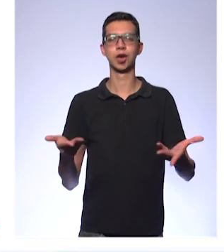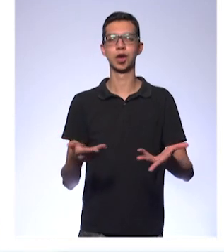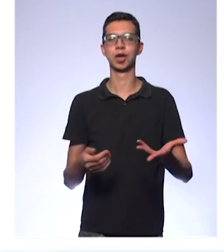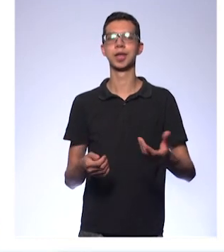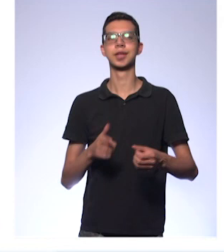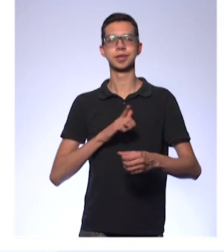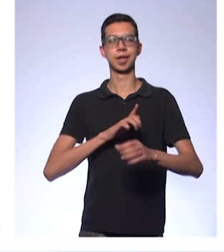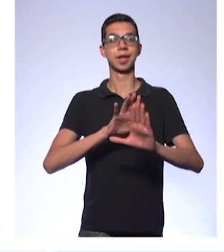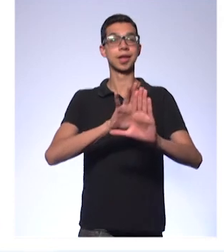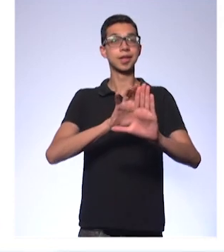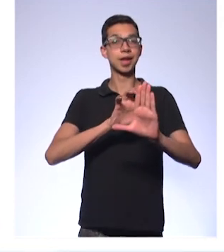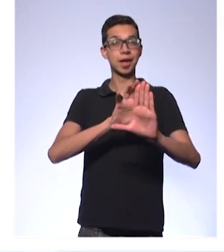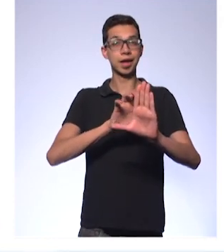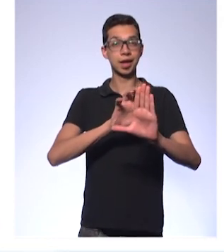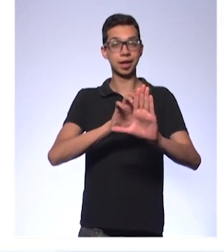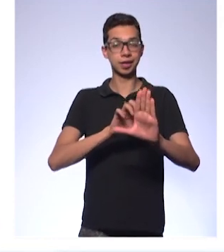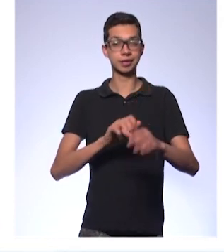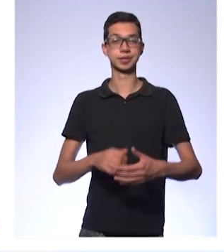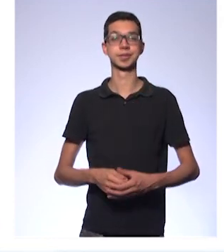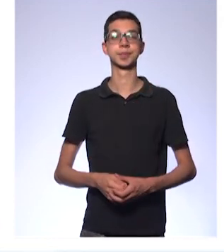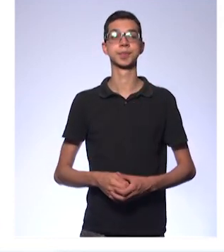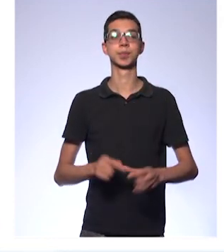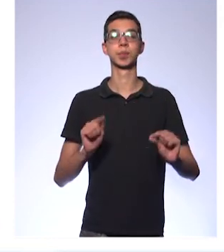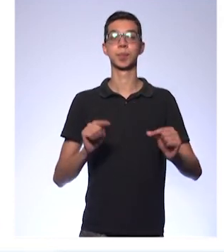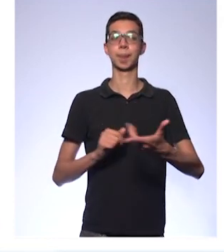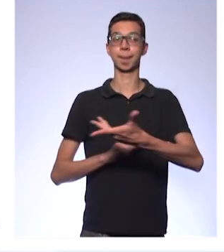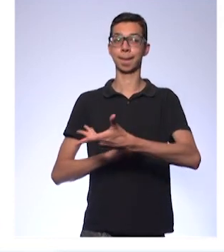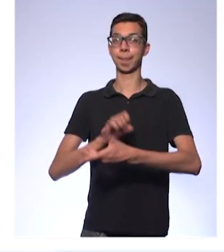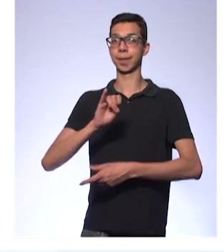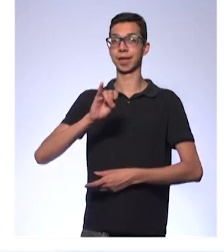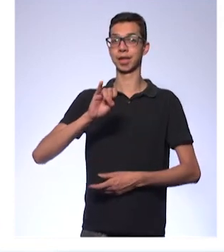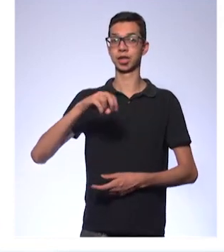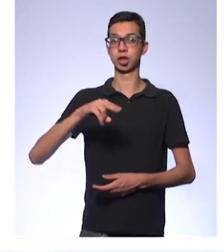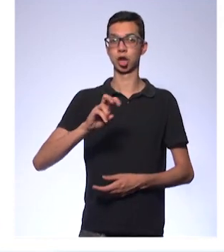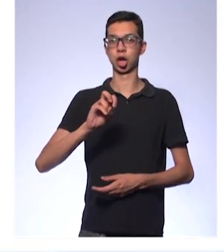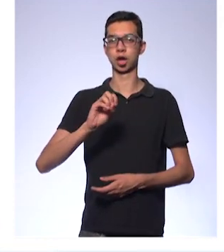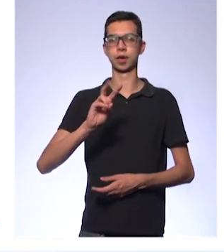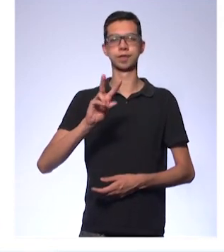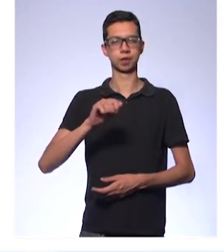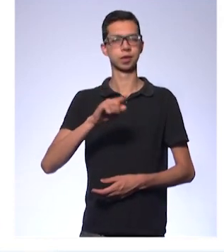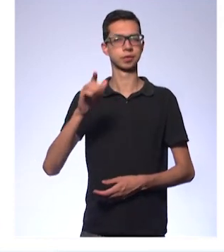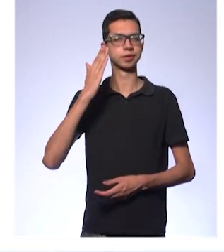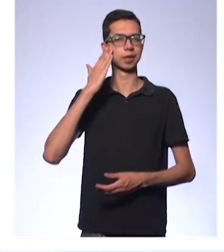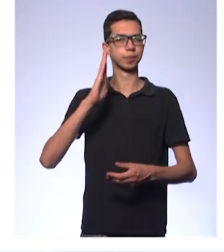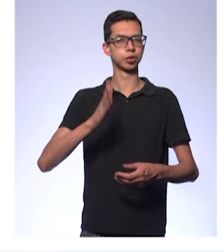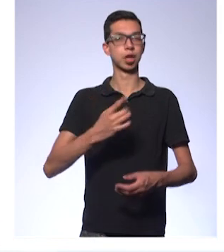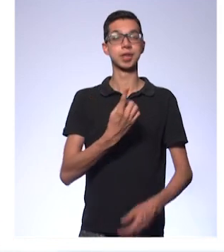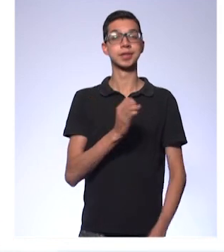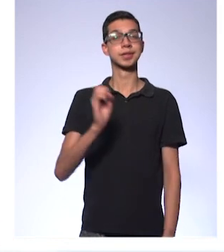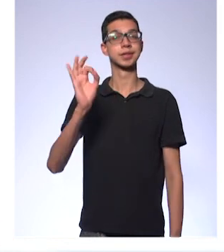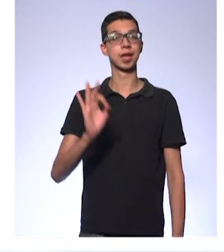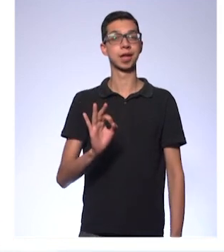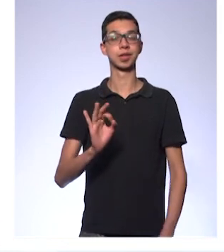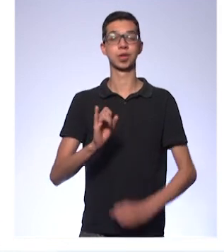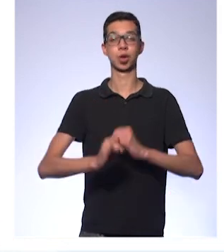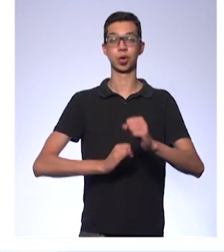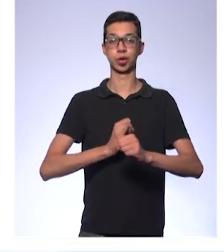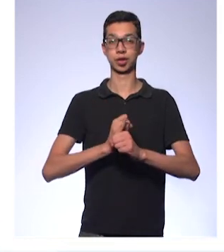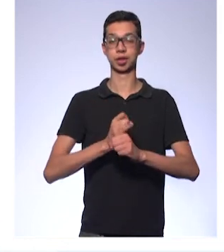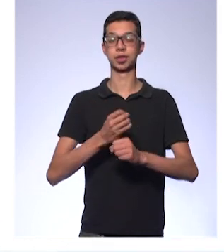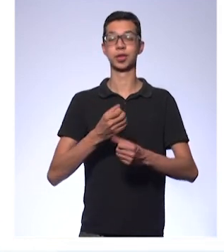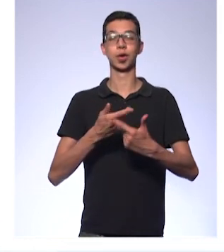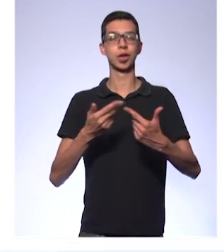QR Code da segunda edição do Movimento Inova, vocês já sabem, uma programação 100% online, cheia de novidades nos